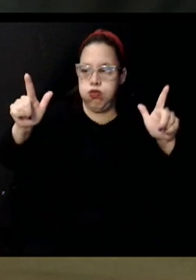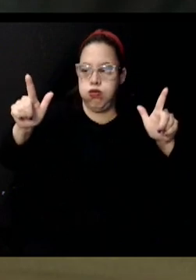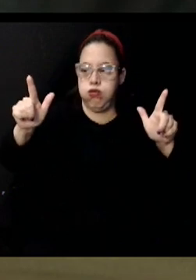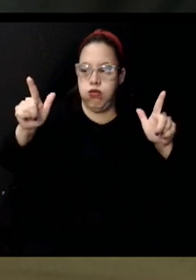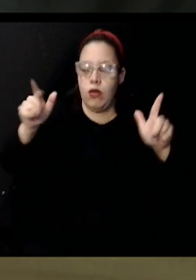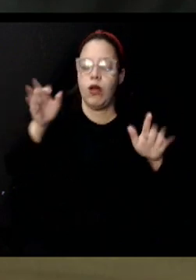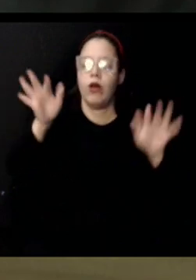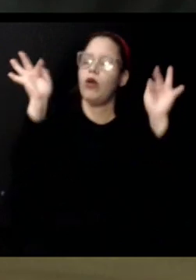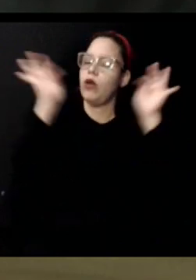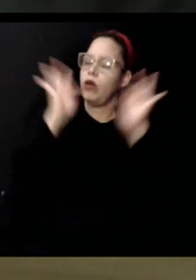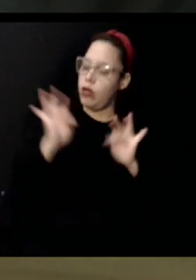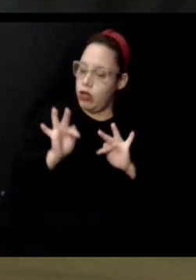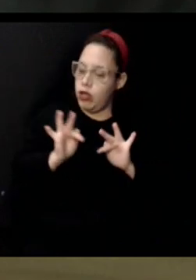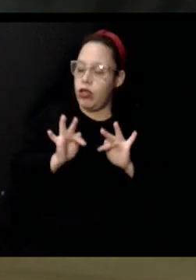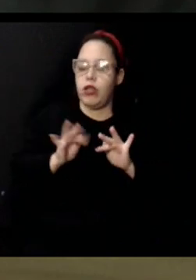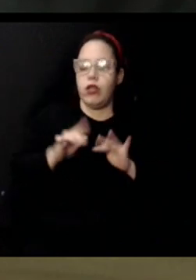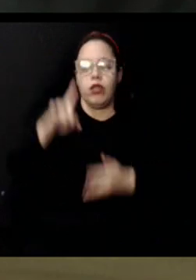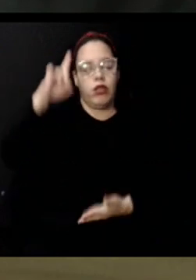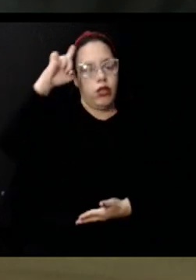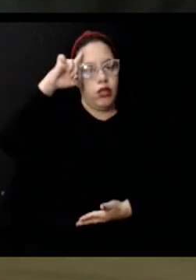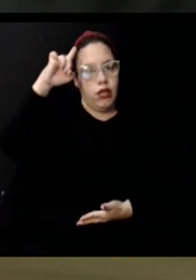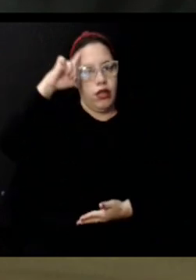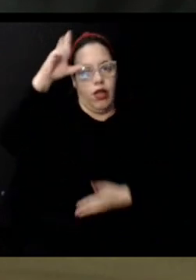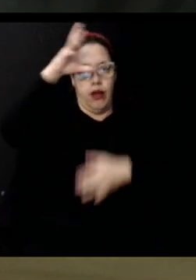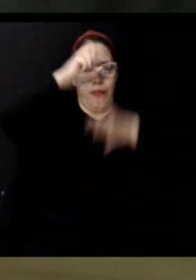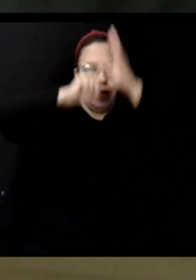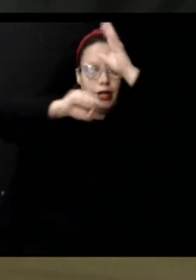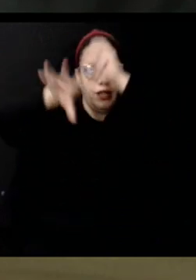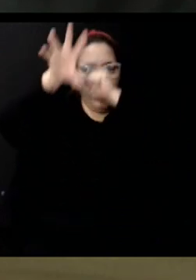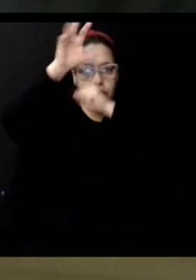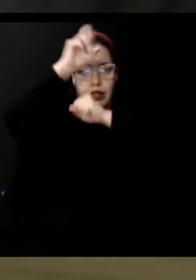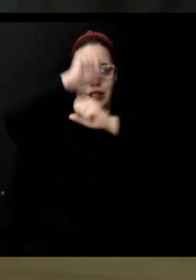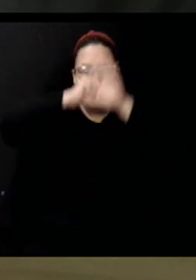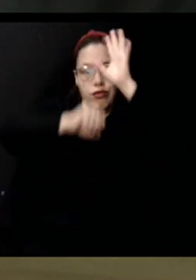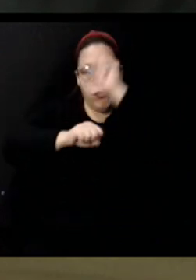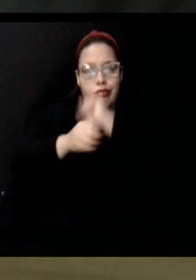porque todo dia aqui é um aprendizado, gente. É um aprendizado, assim,